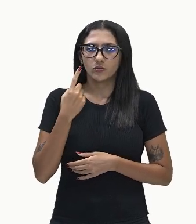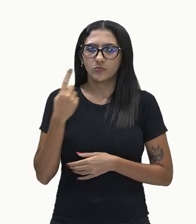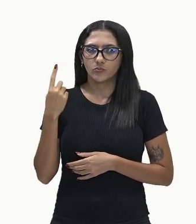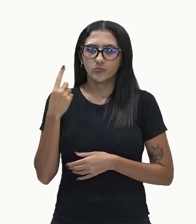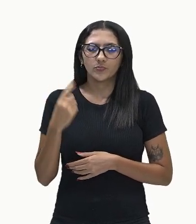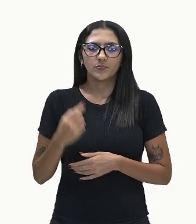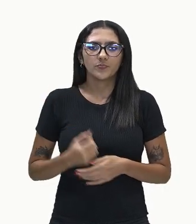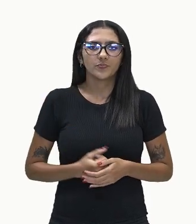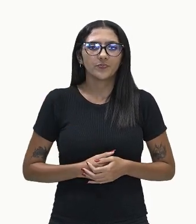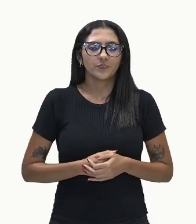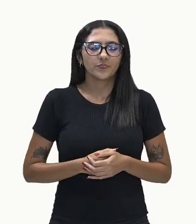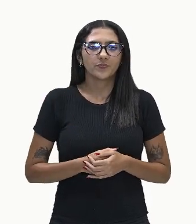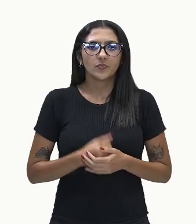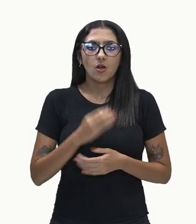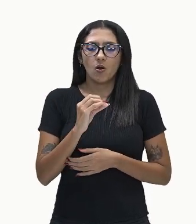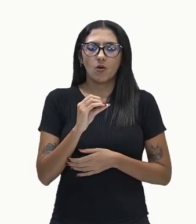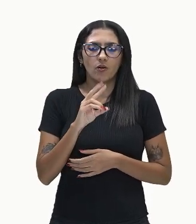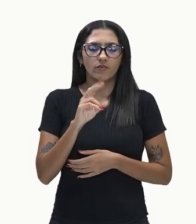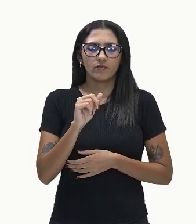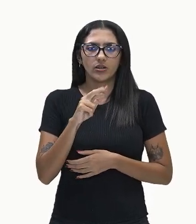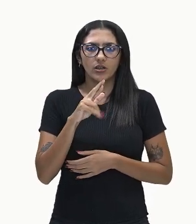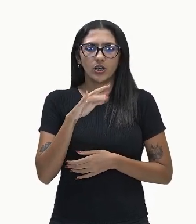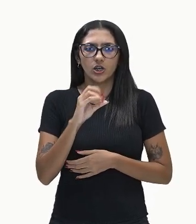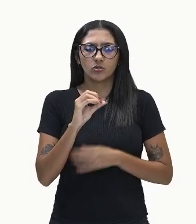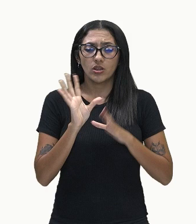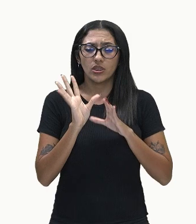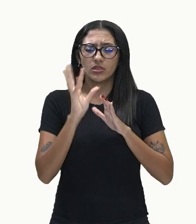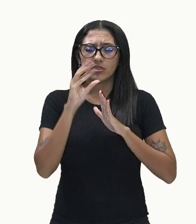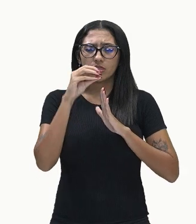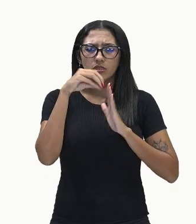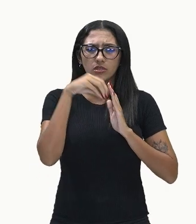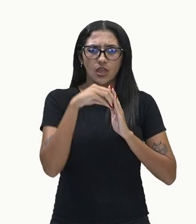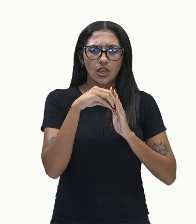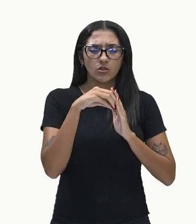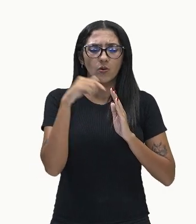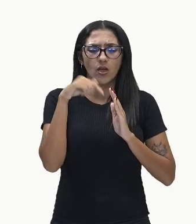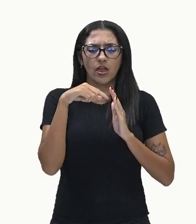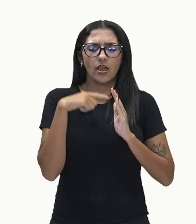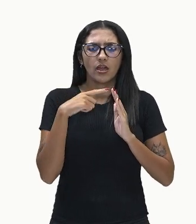onde dentro do ovário vai ocorrer a